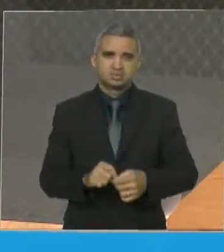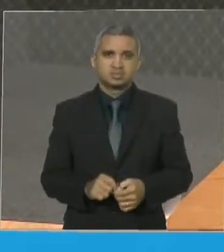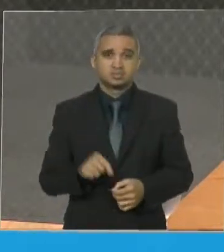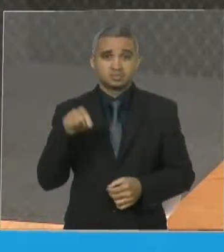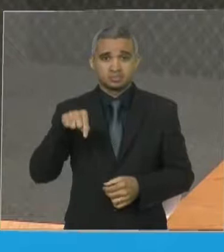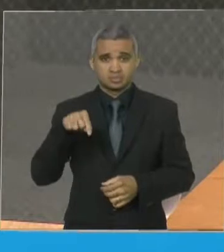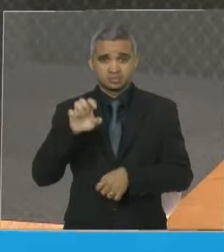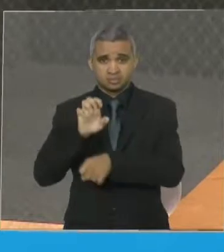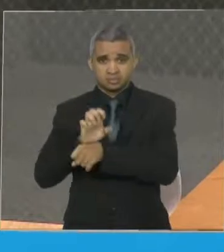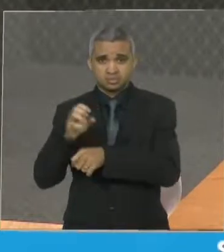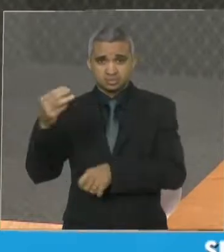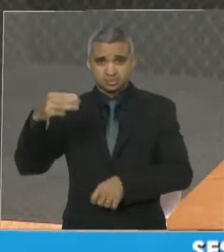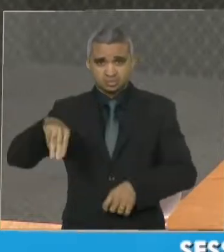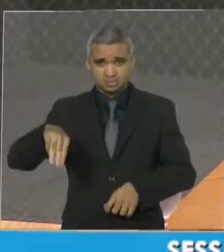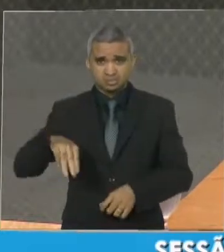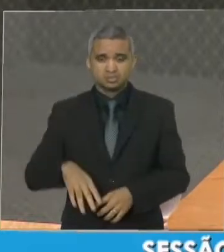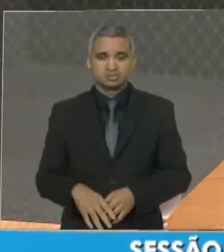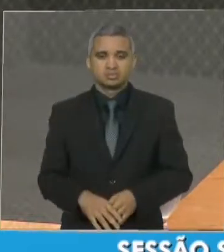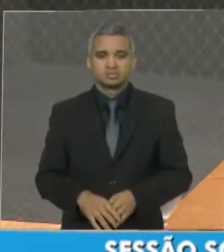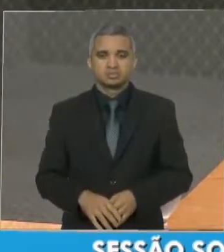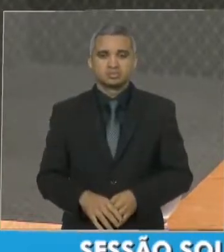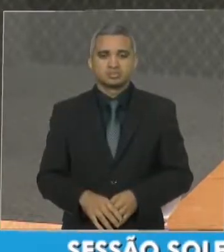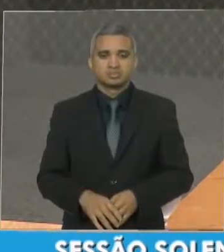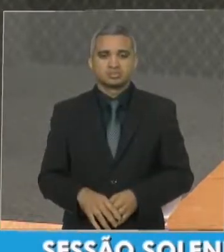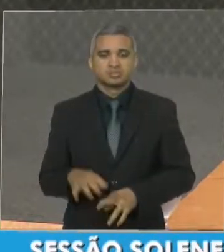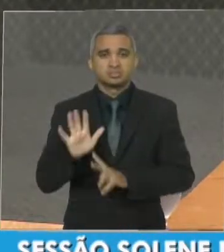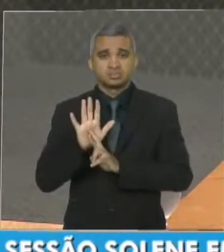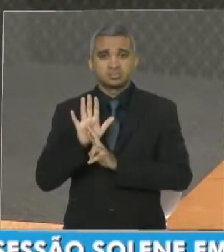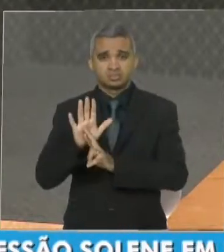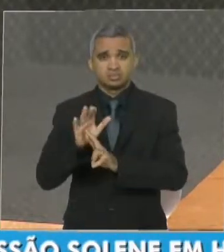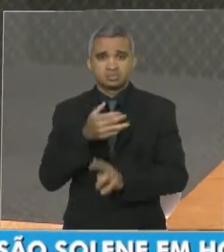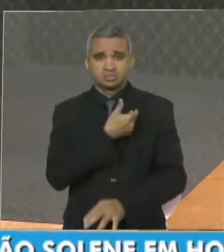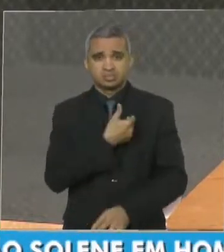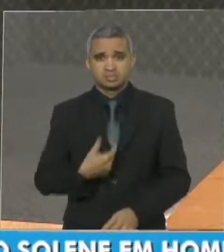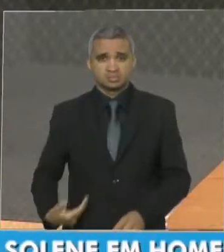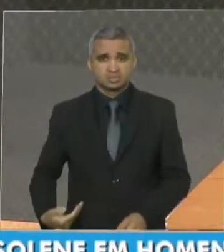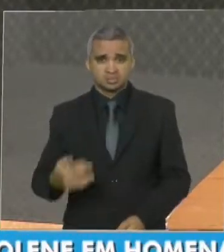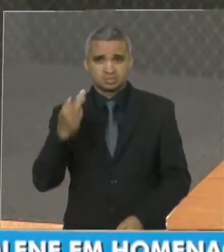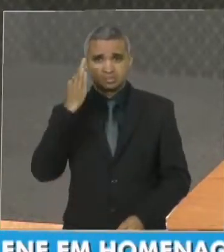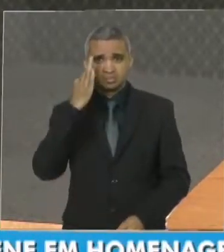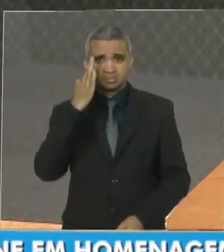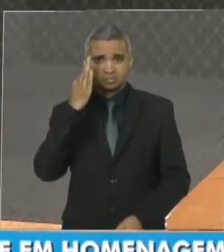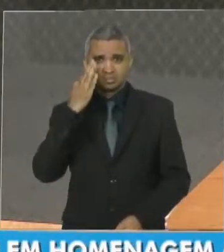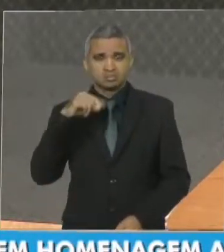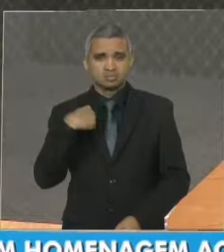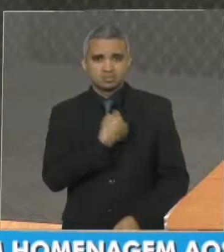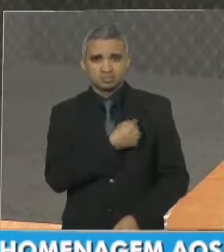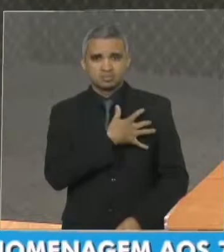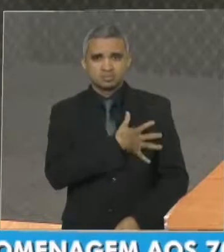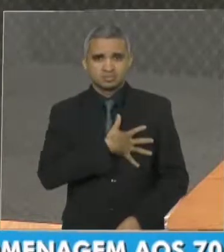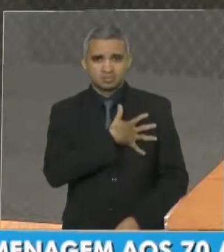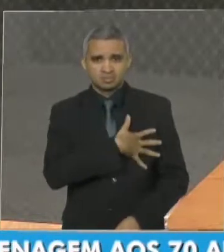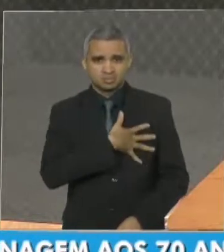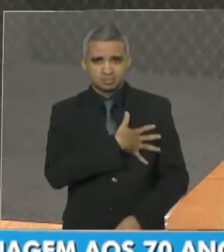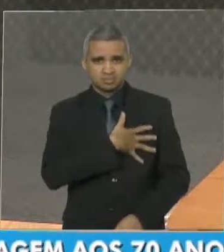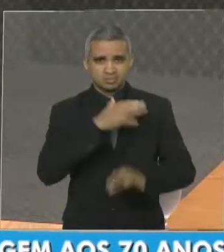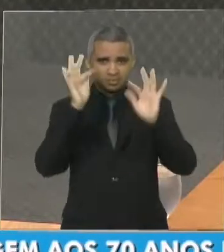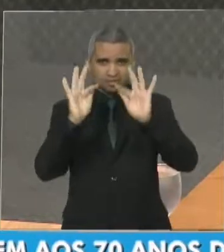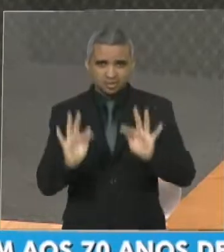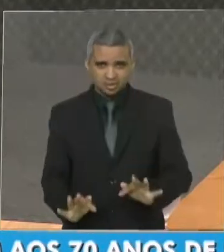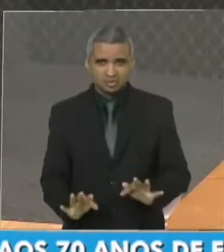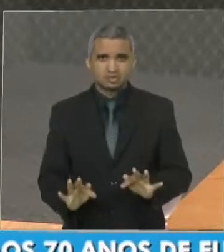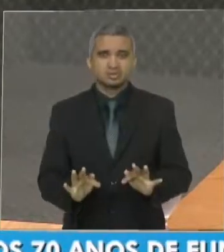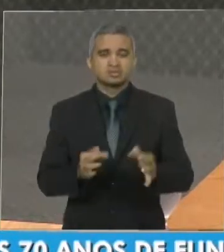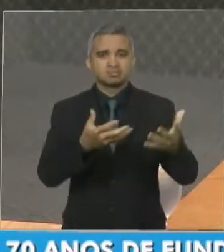Estado, em nome do governador Flávio Dino, estamos muito felizes pelo fato de